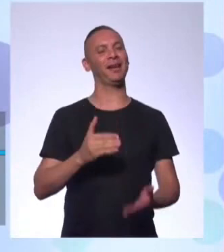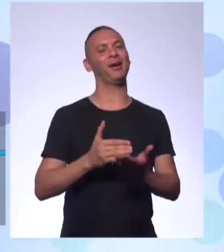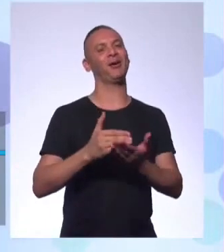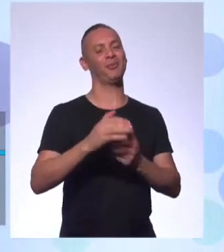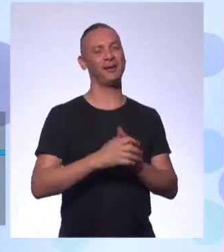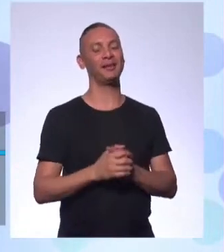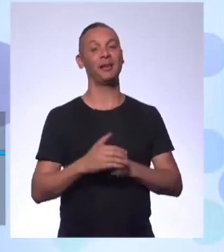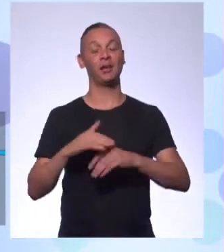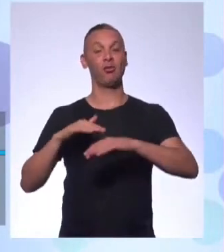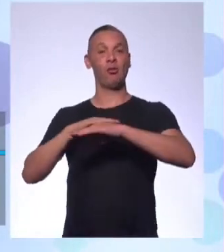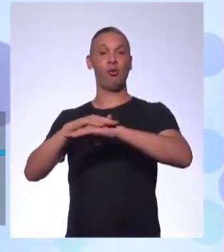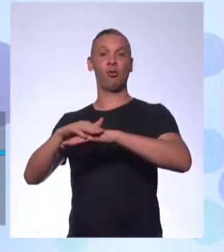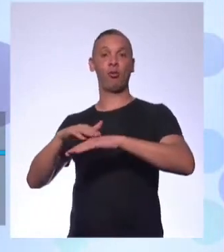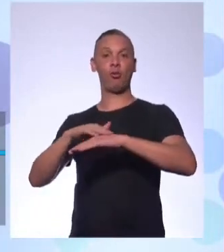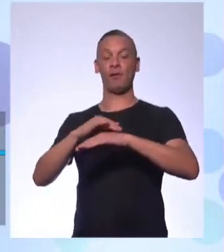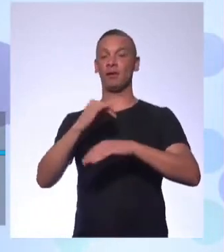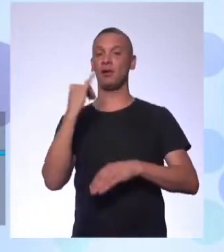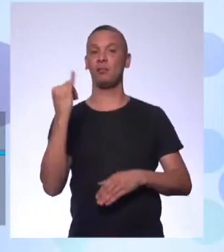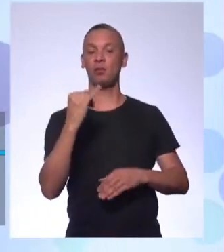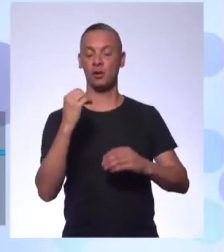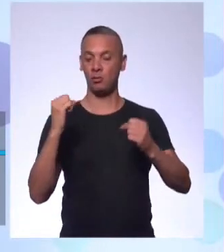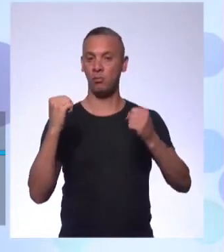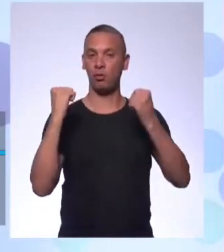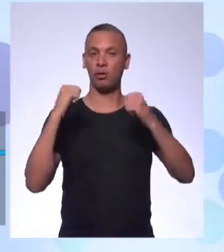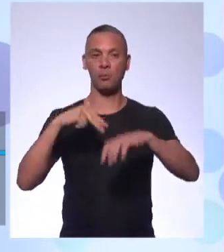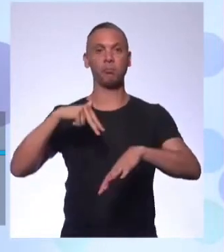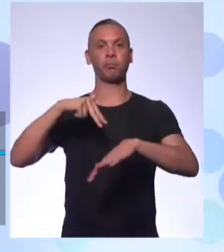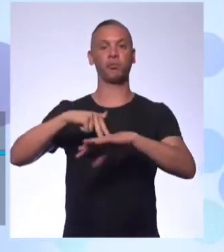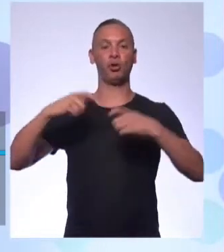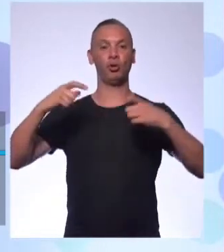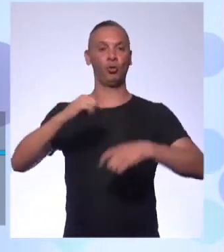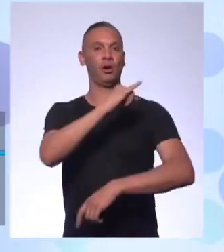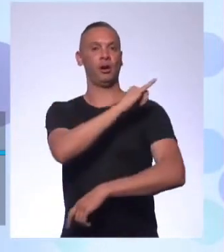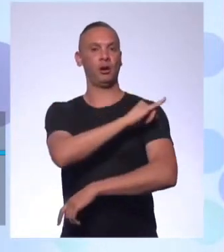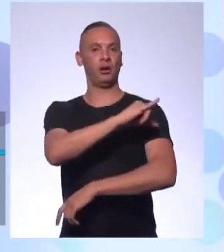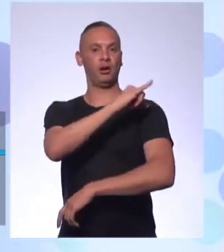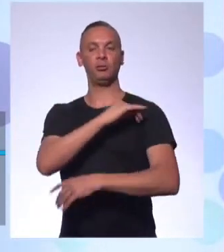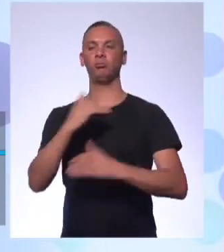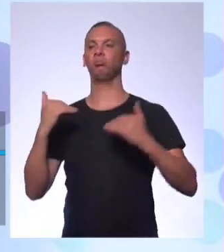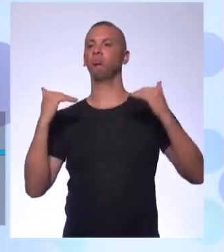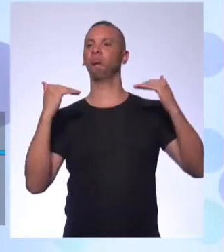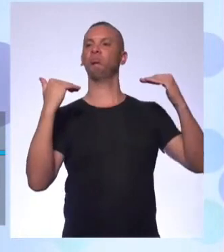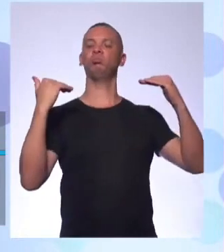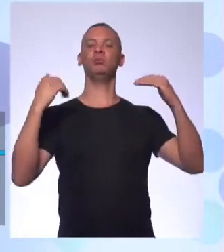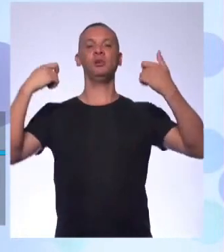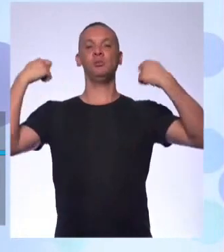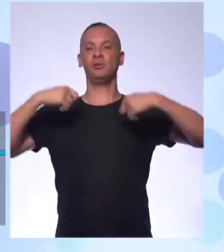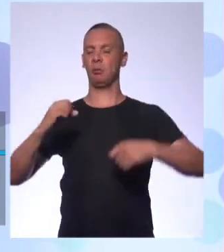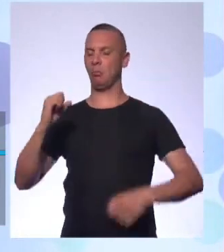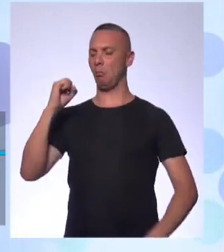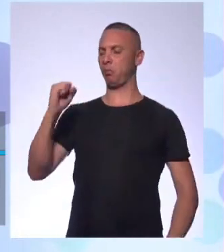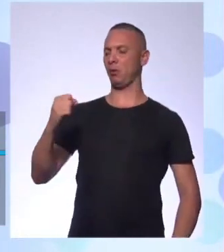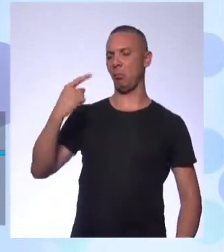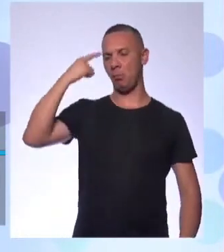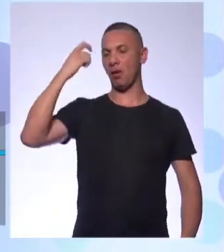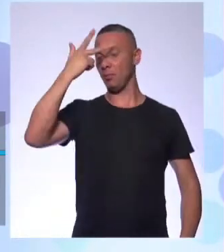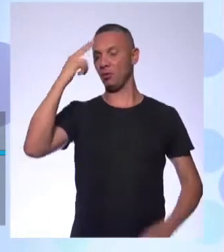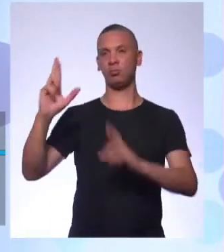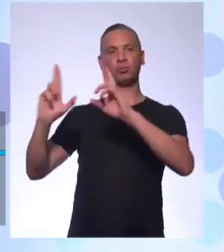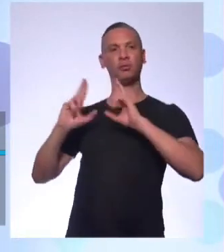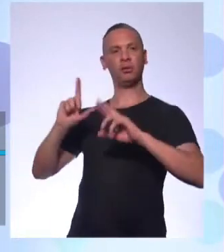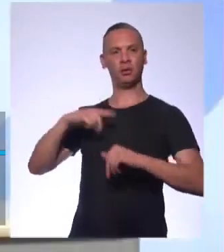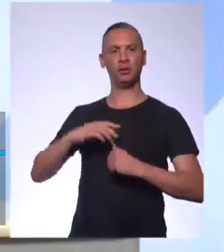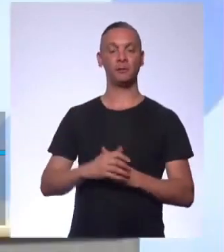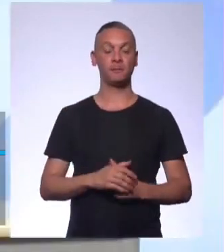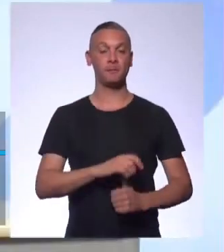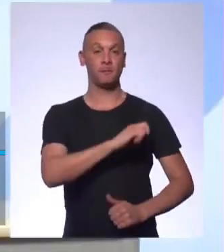para ter poder naquelas paragens, naqueles lugares no Rio de Janeiro, né, tem que ter matado alguém. Não existe Aí quem eu não vou ler matou. mais um. O aluno